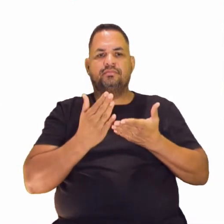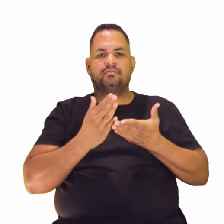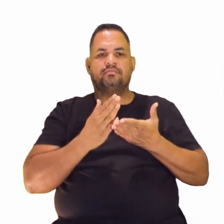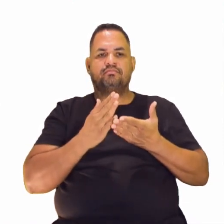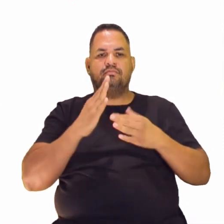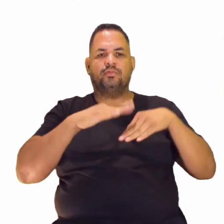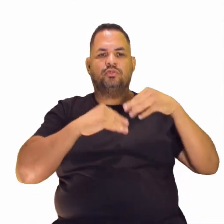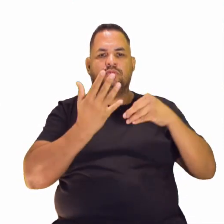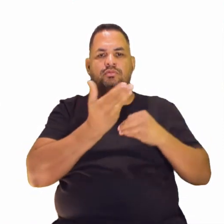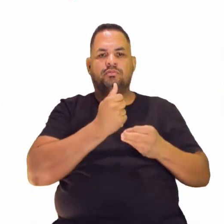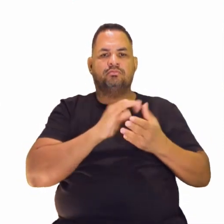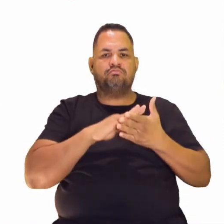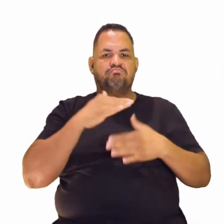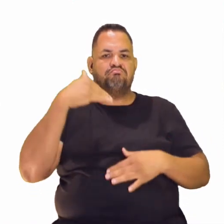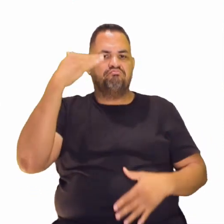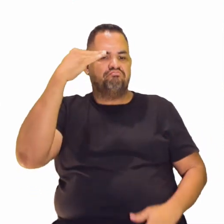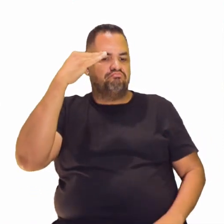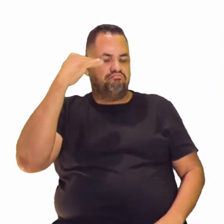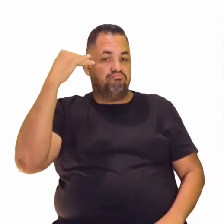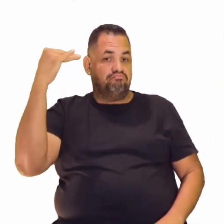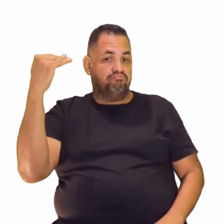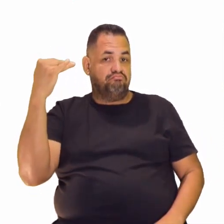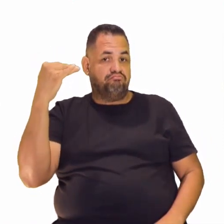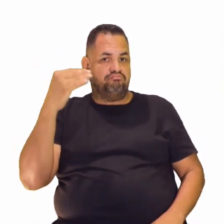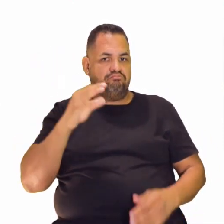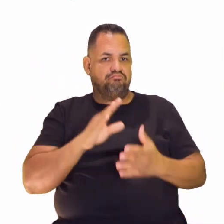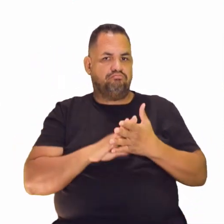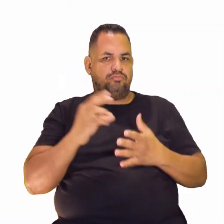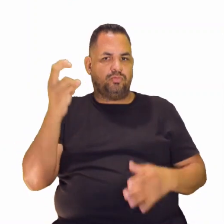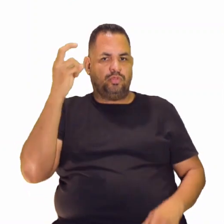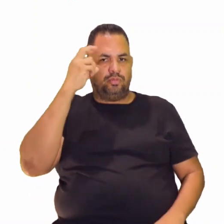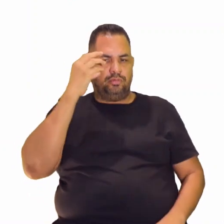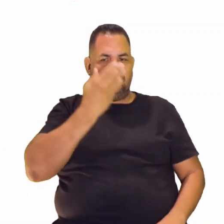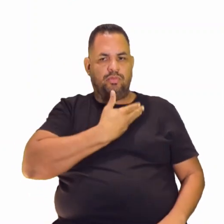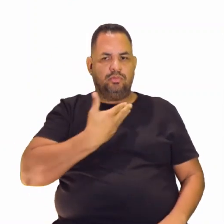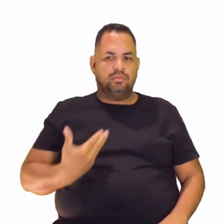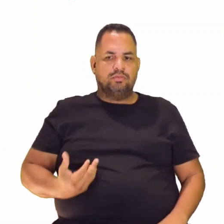de notoriedade cultural pelo governo de Roraima.